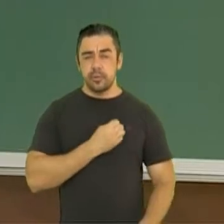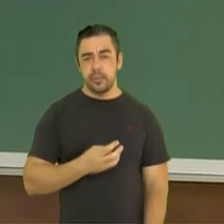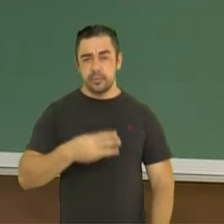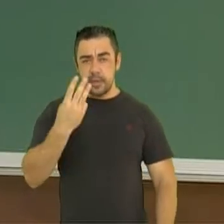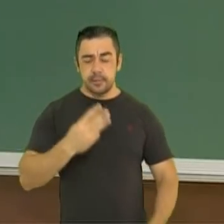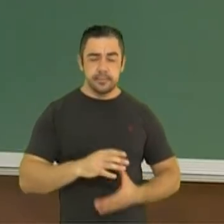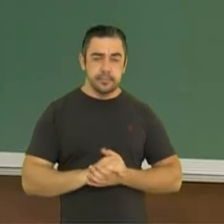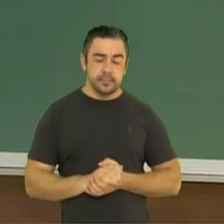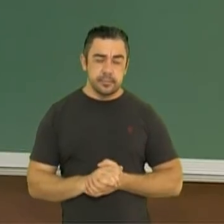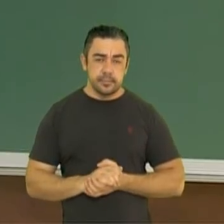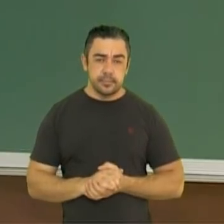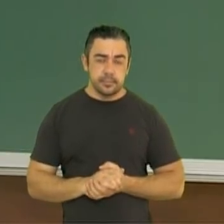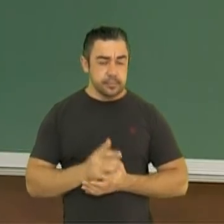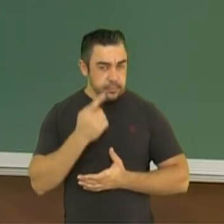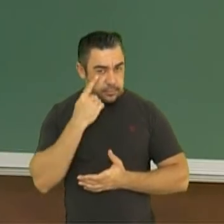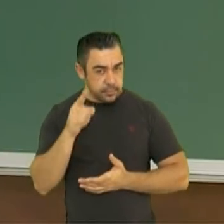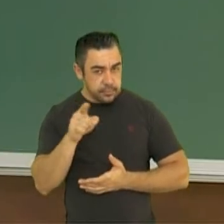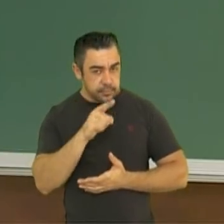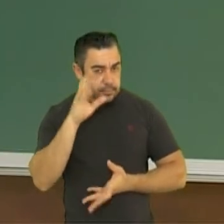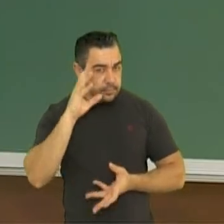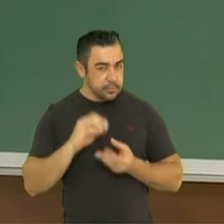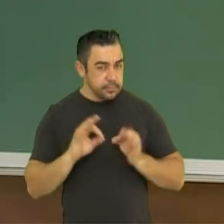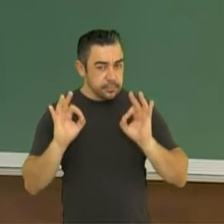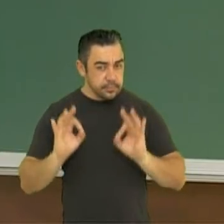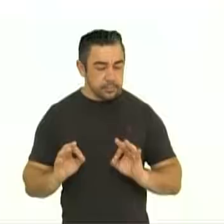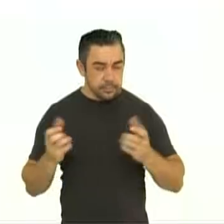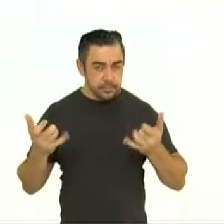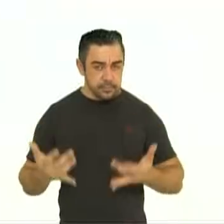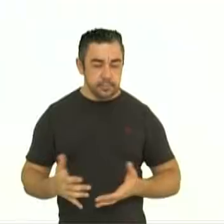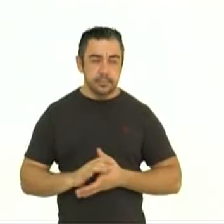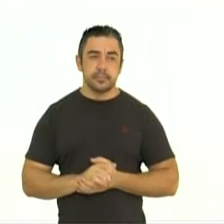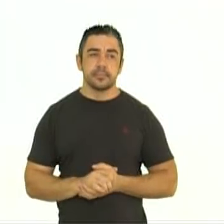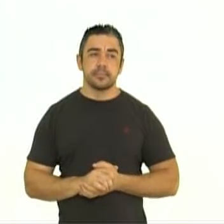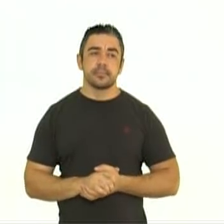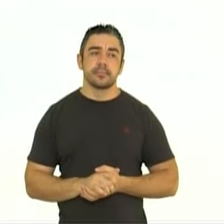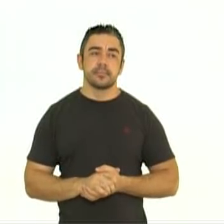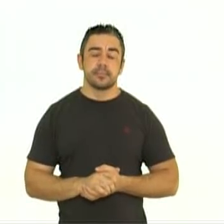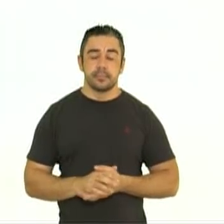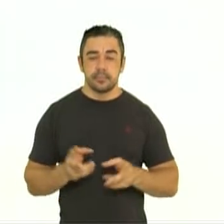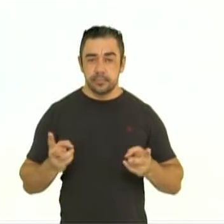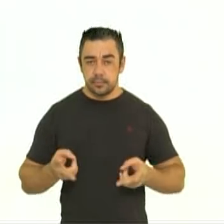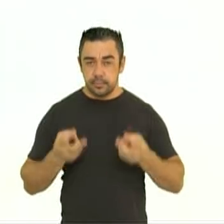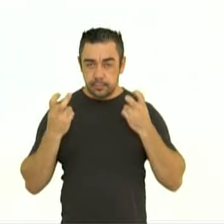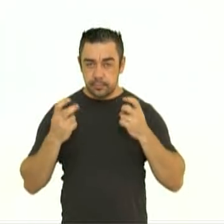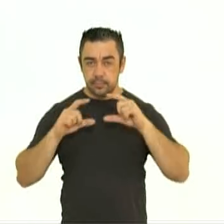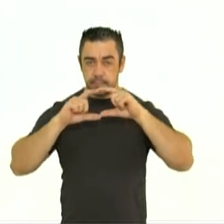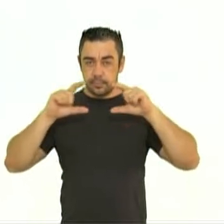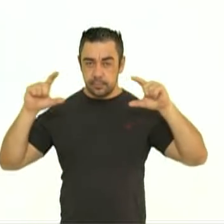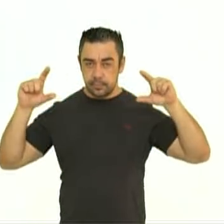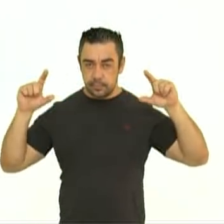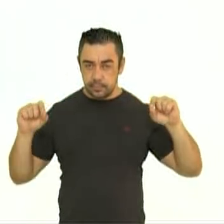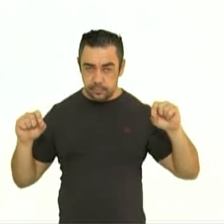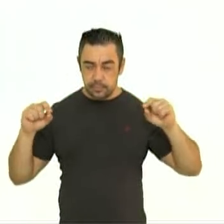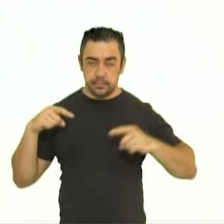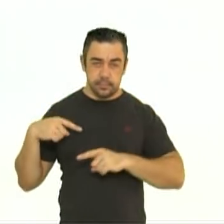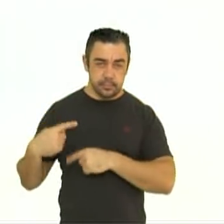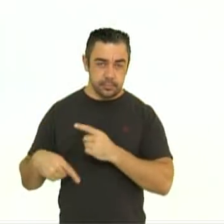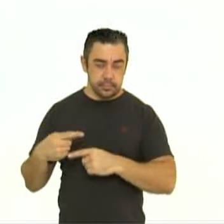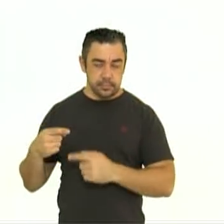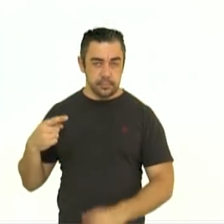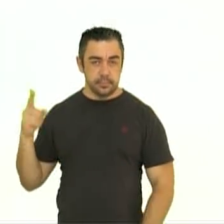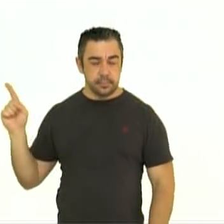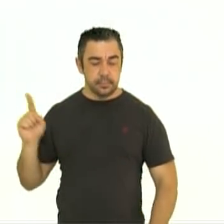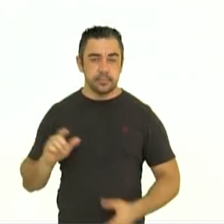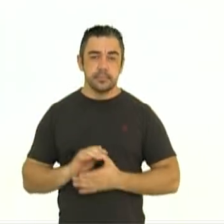Atividade 3. Vamos ver se você entendeu tudo isso que a prof falou? Observe essa passagem do desenvolvimento que